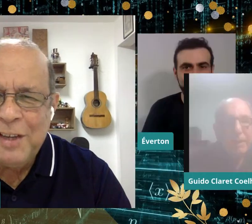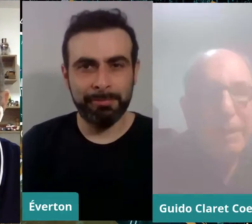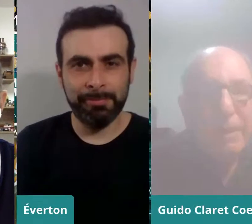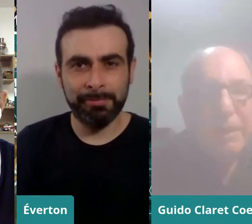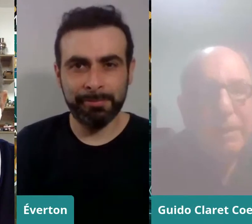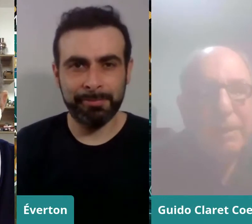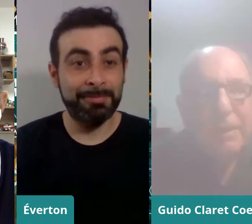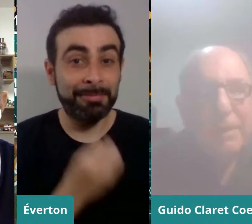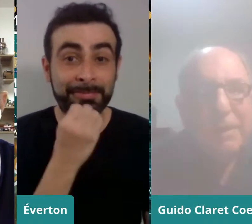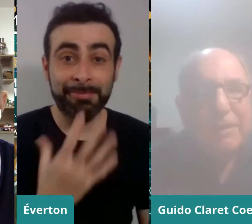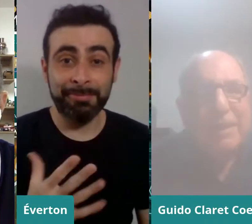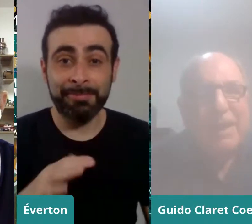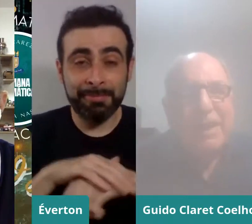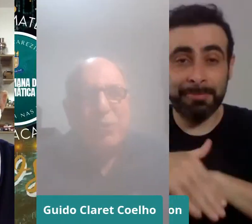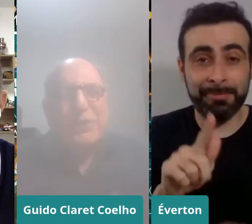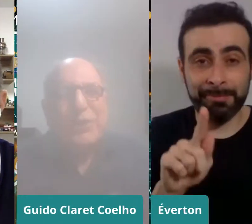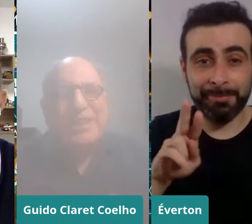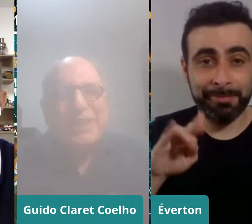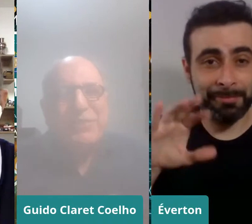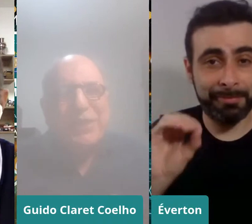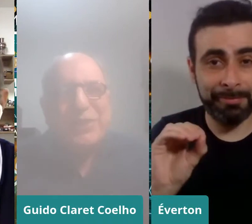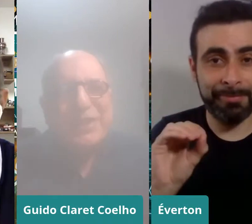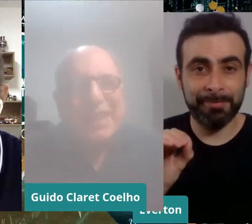Boa noite, Guido.